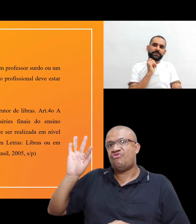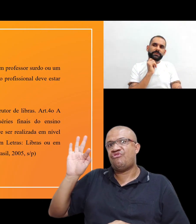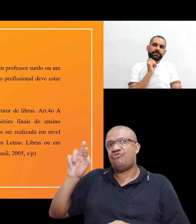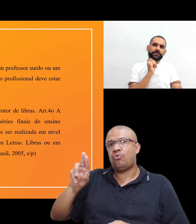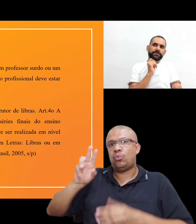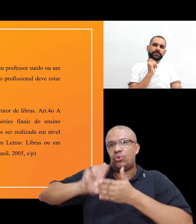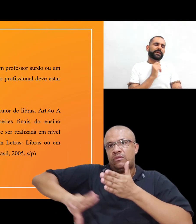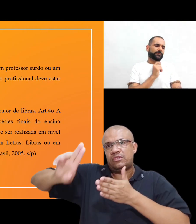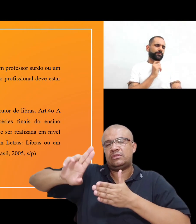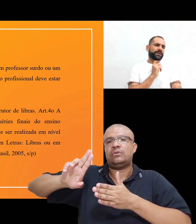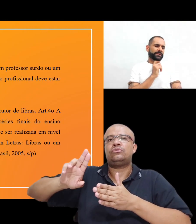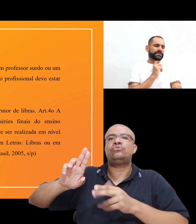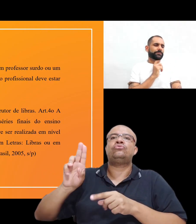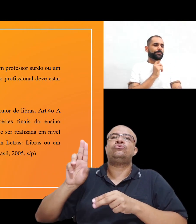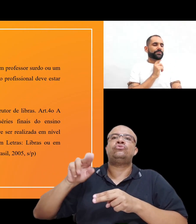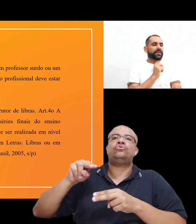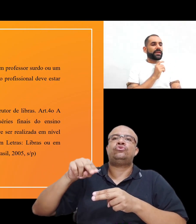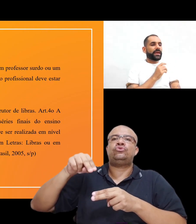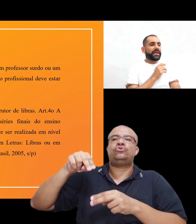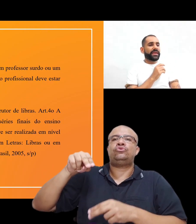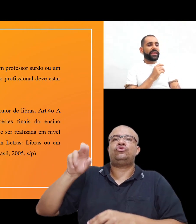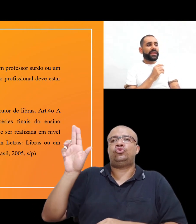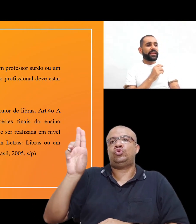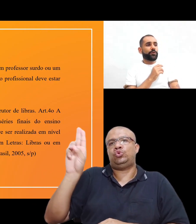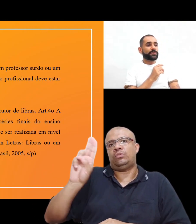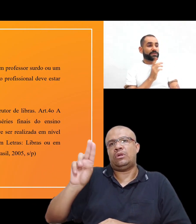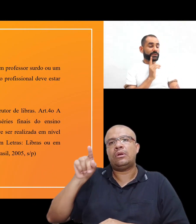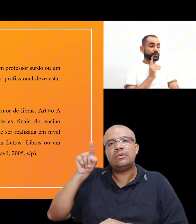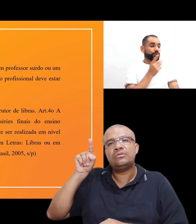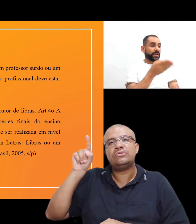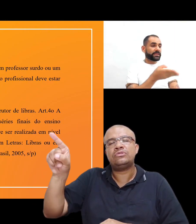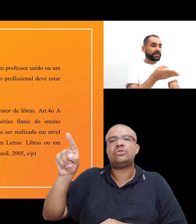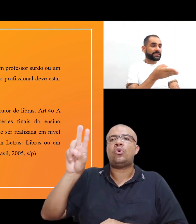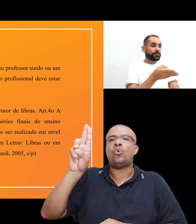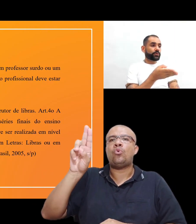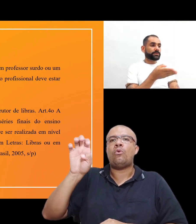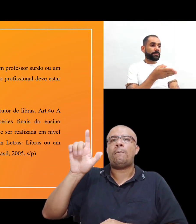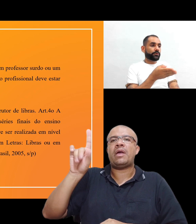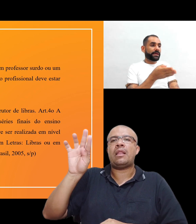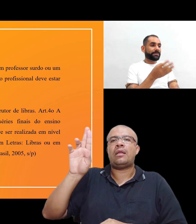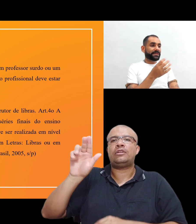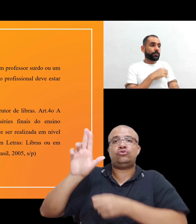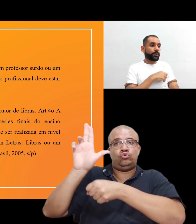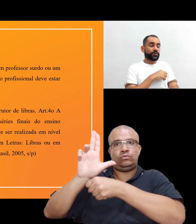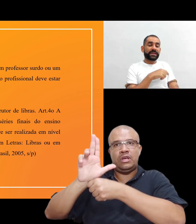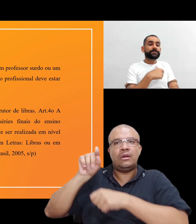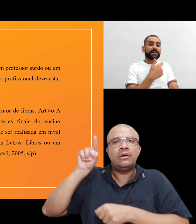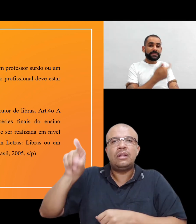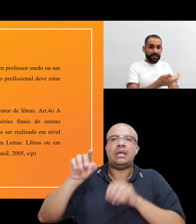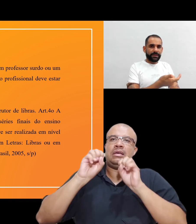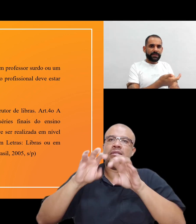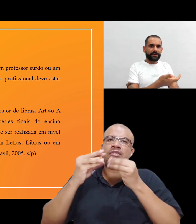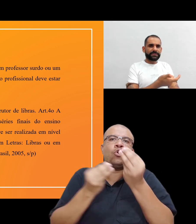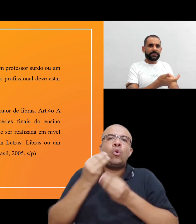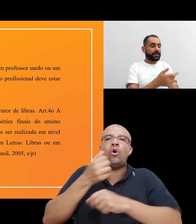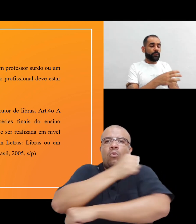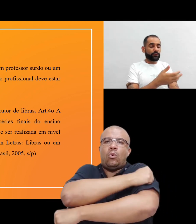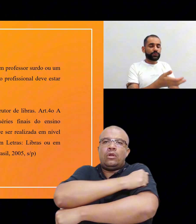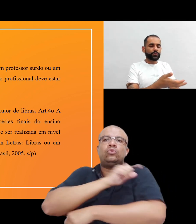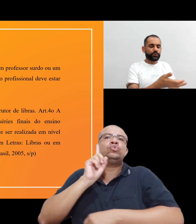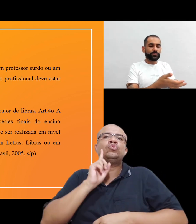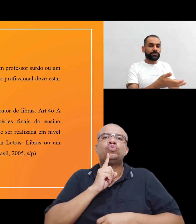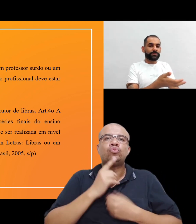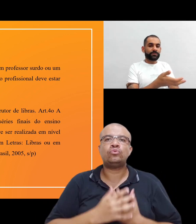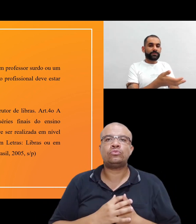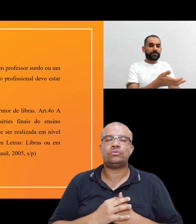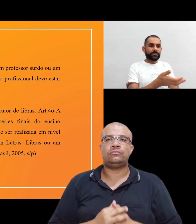tem. Uberlândia. O professor surdo entra nesse curso para poder aprender o português para ensinar para a criança, para o